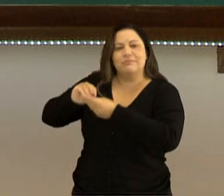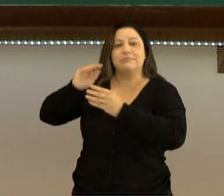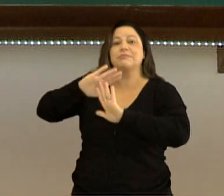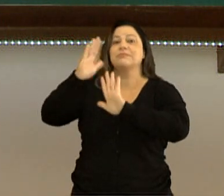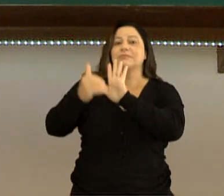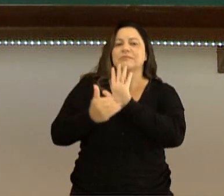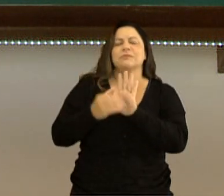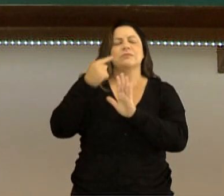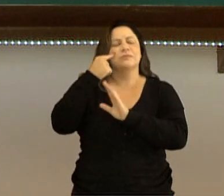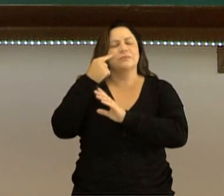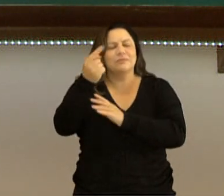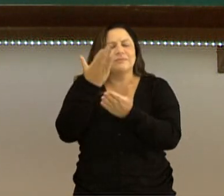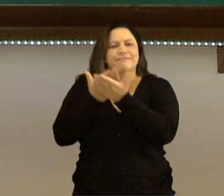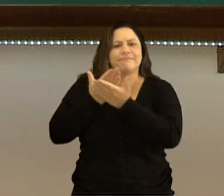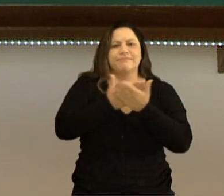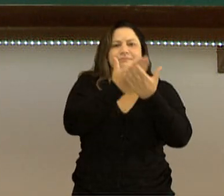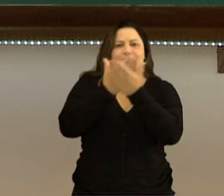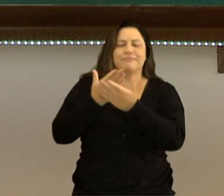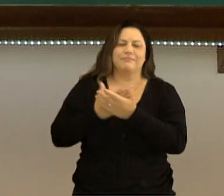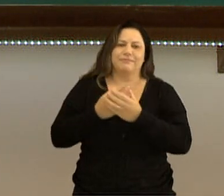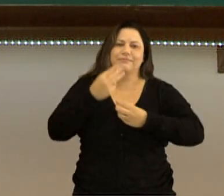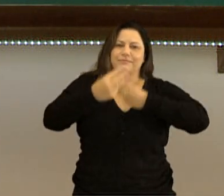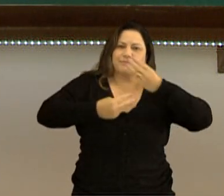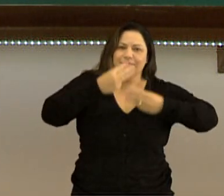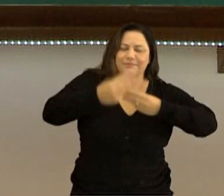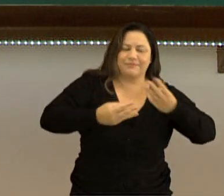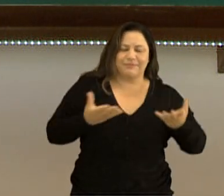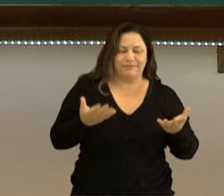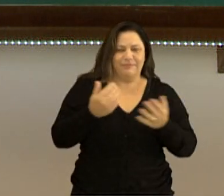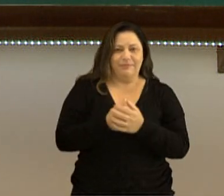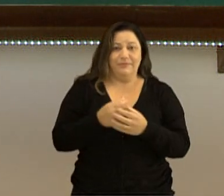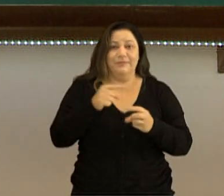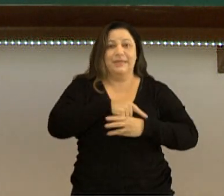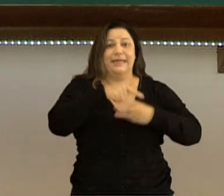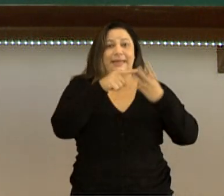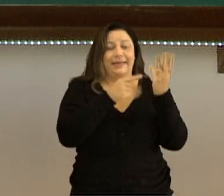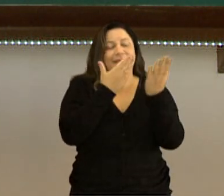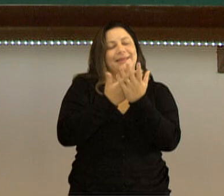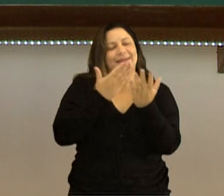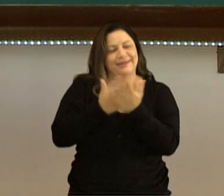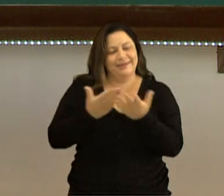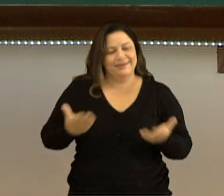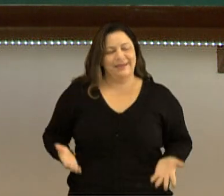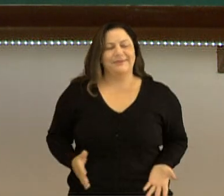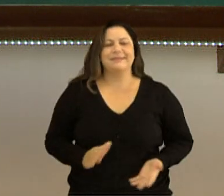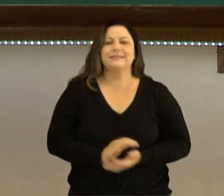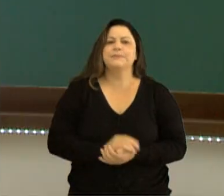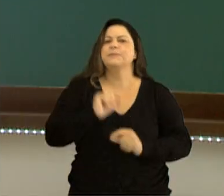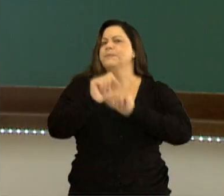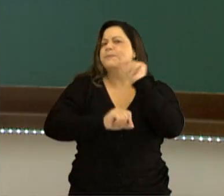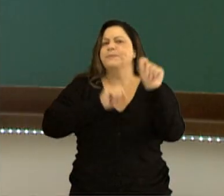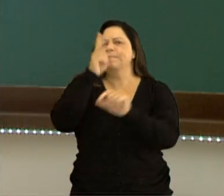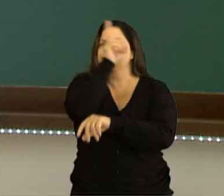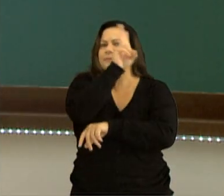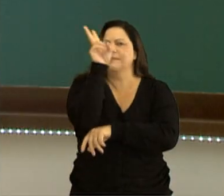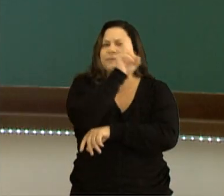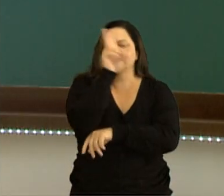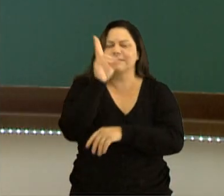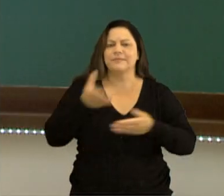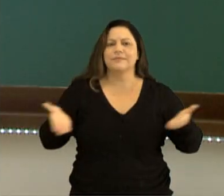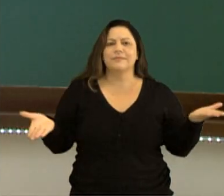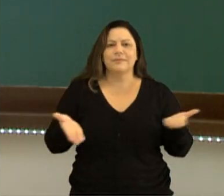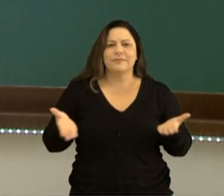gente viu no trimestre, essas 3 aulas de retomada. Então vamos lá, o que a gente vai relembrar